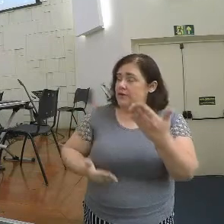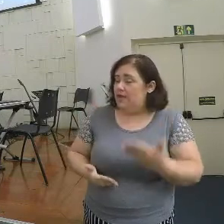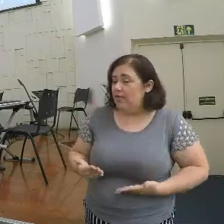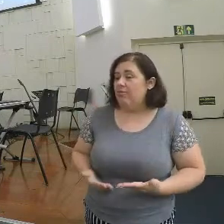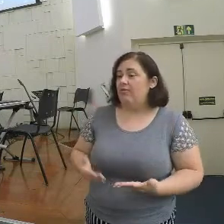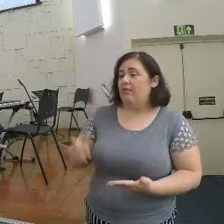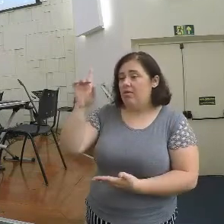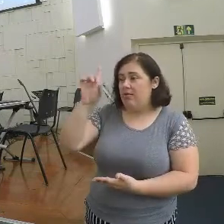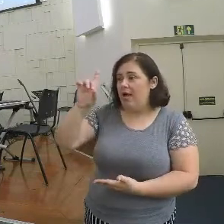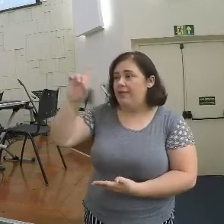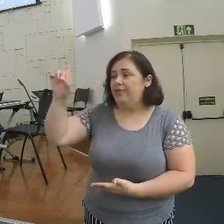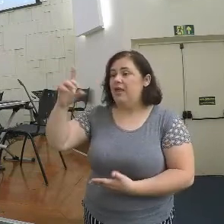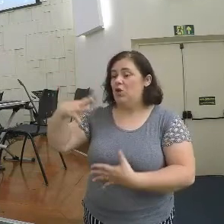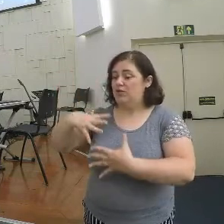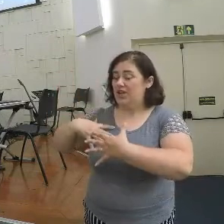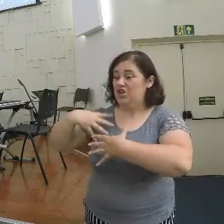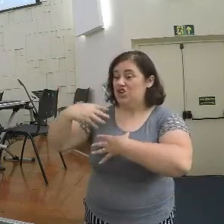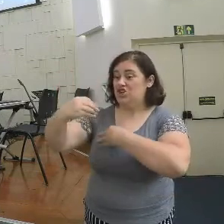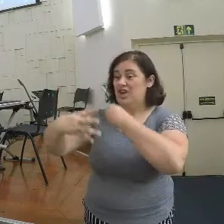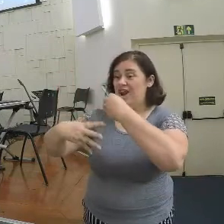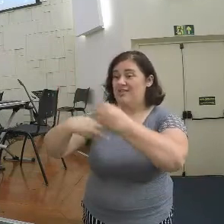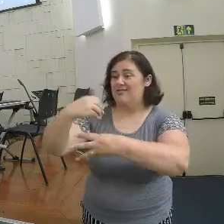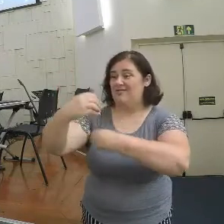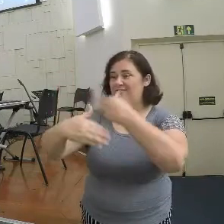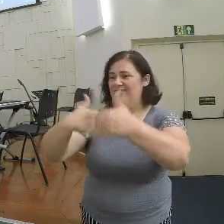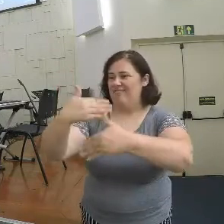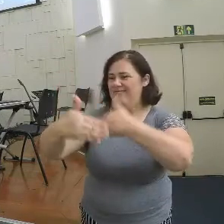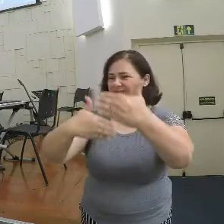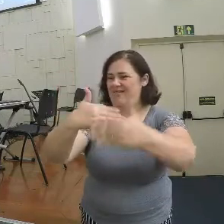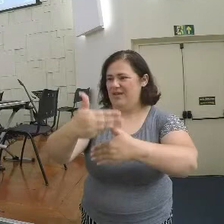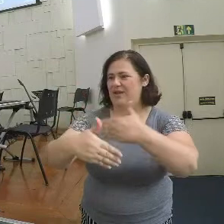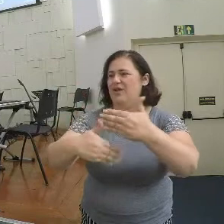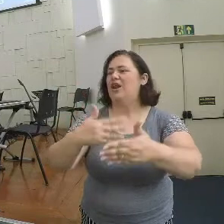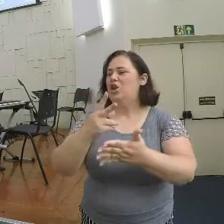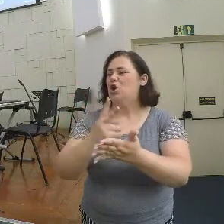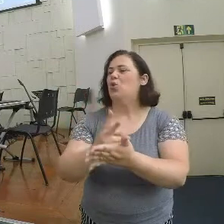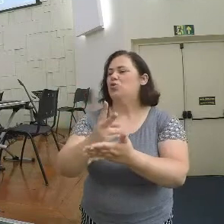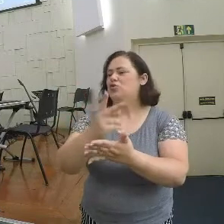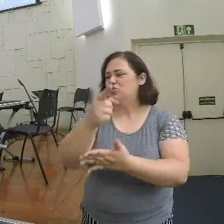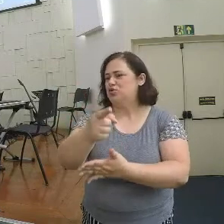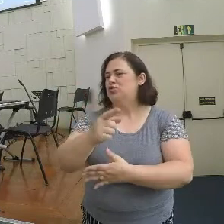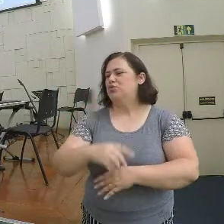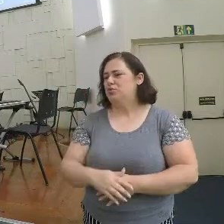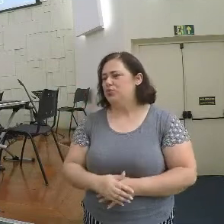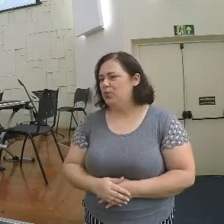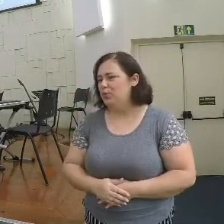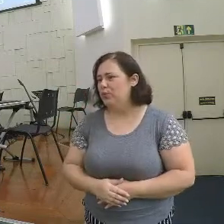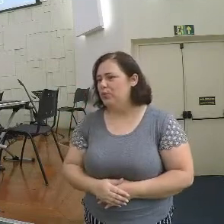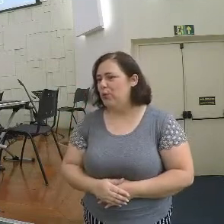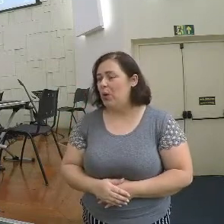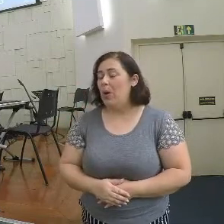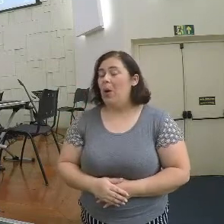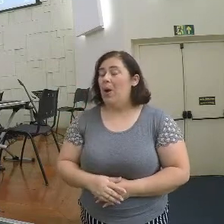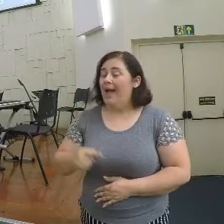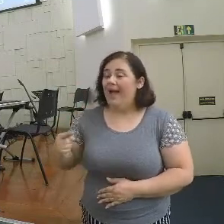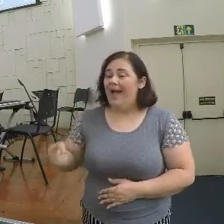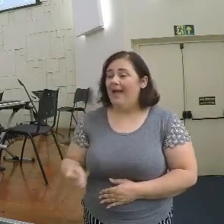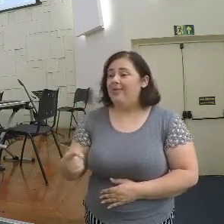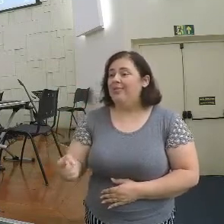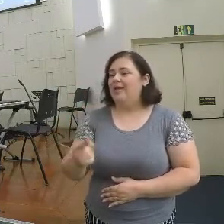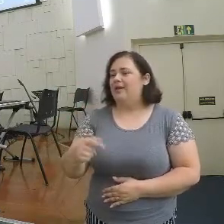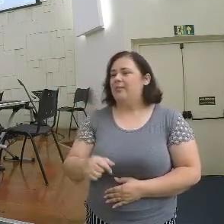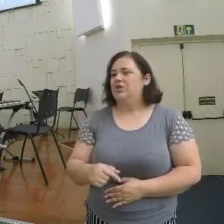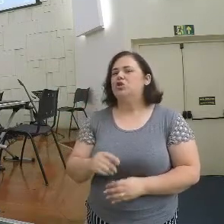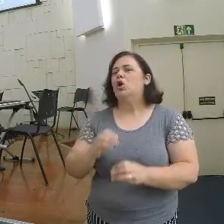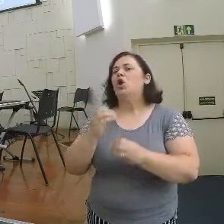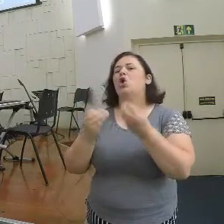de gratidão por meio dos dízimos, isso não caiu. O sacerdócio de Melquisedeque permanece perpetuamente. O que você entende